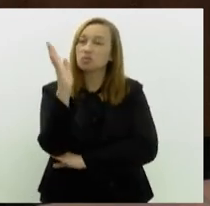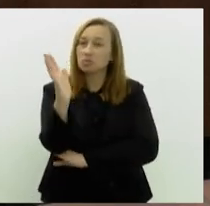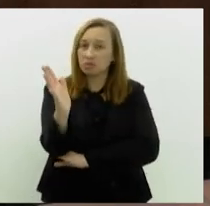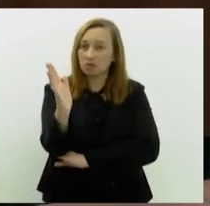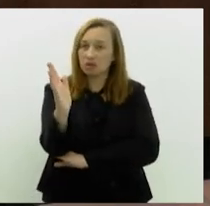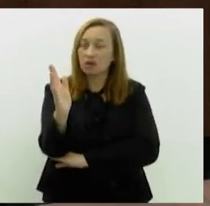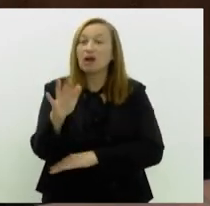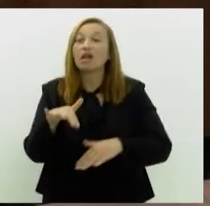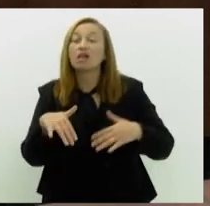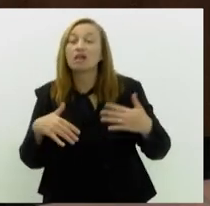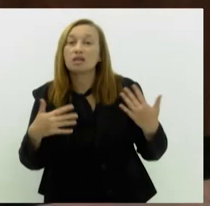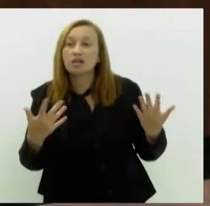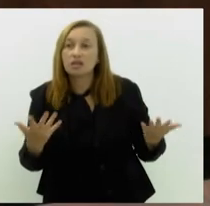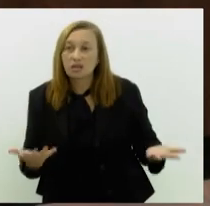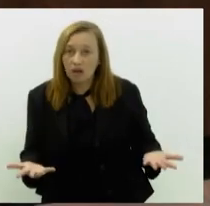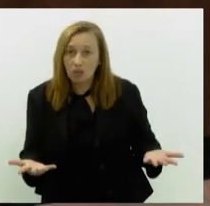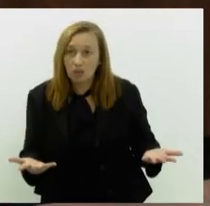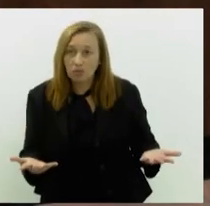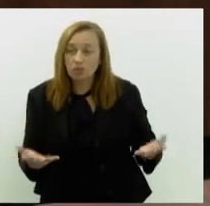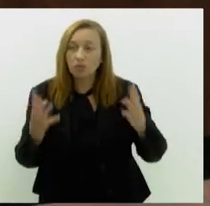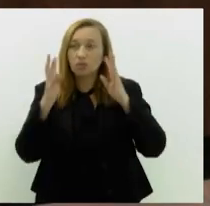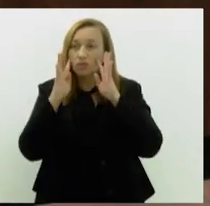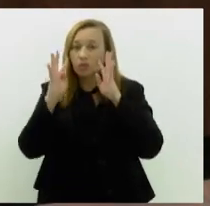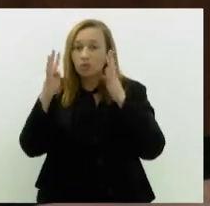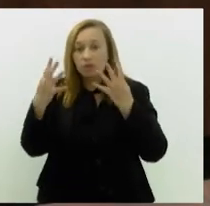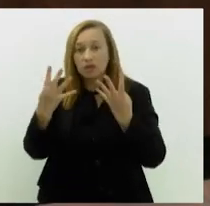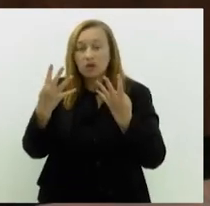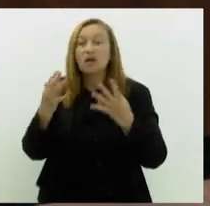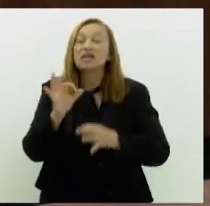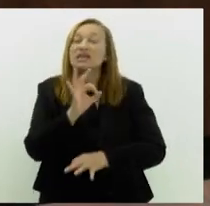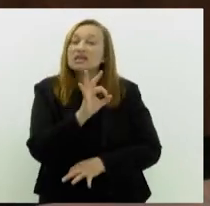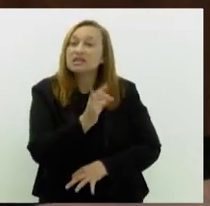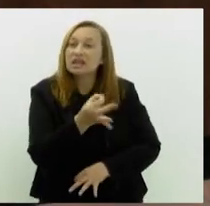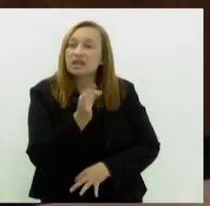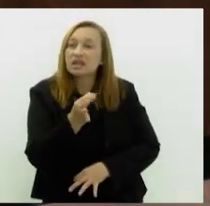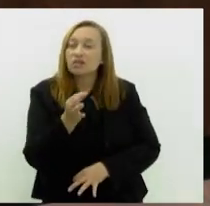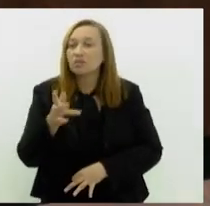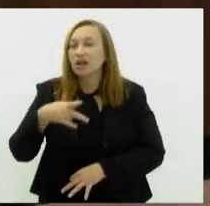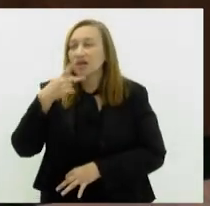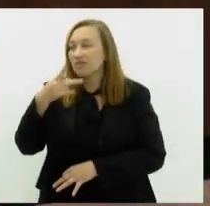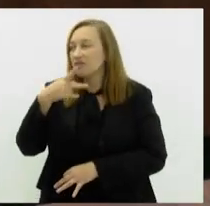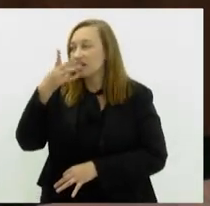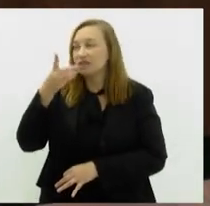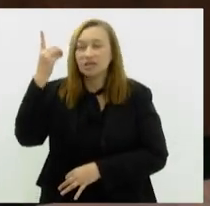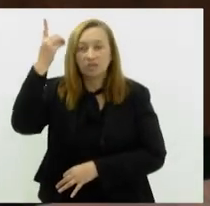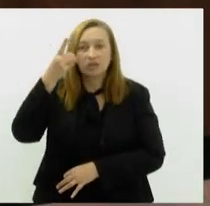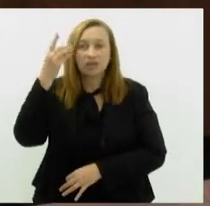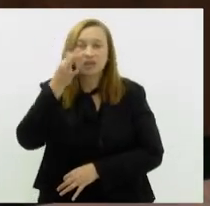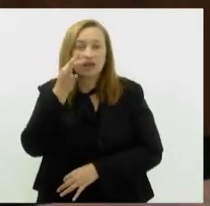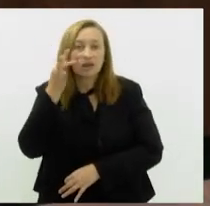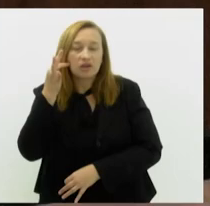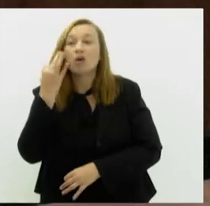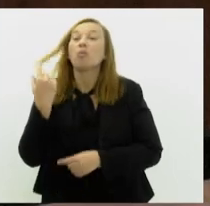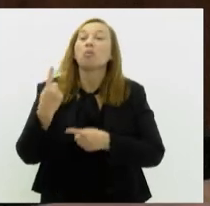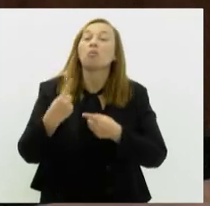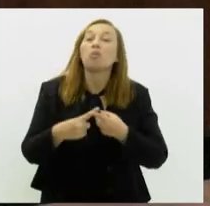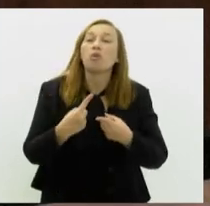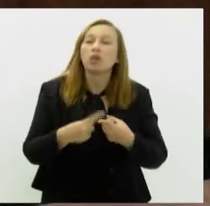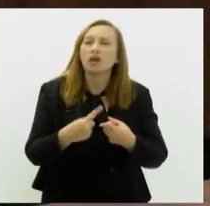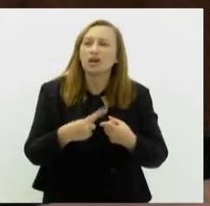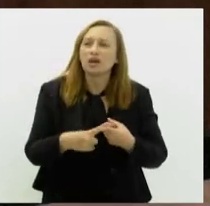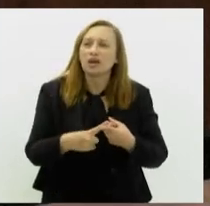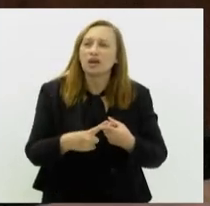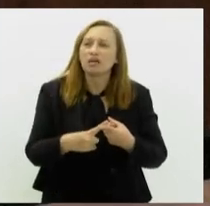Então, eu estou chamando a atenção exatamente sobre a fala do deputado Serafini, porque